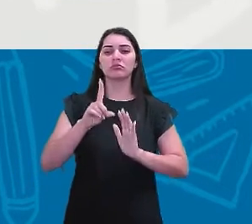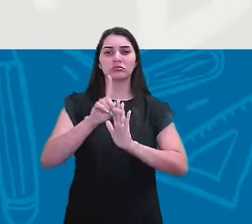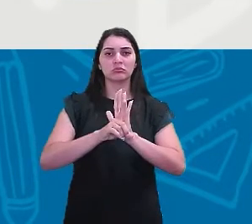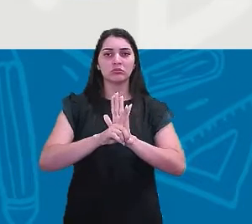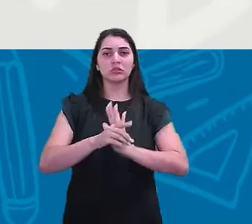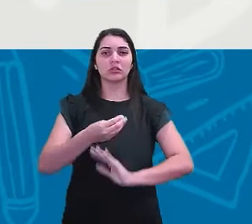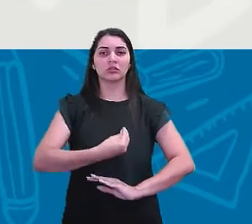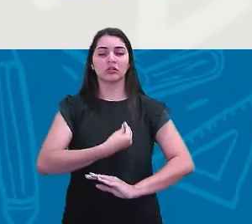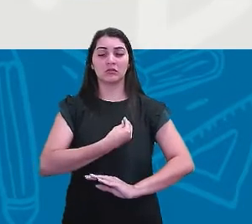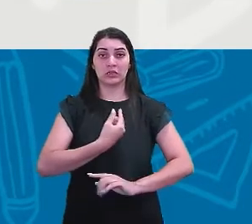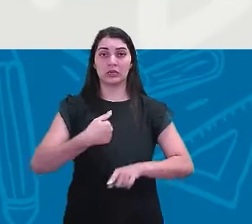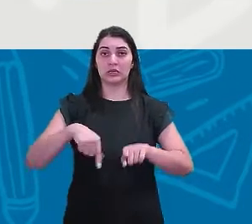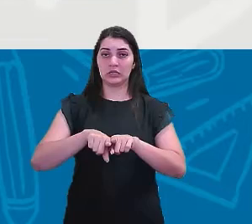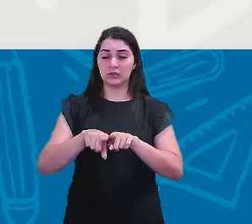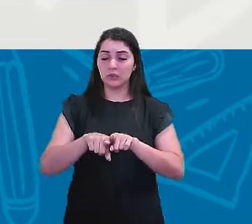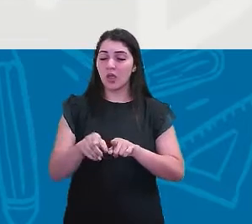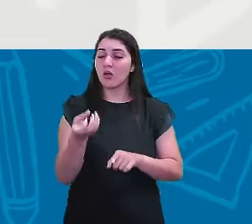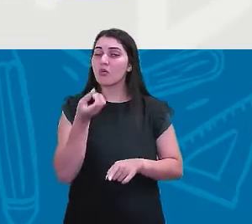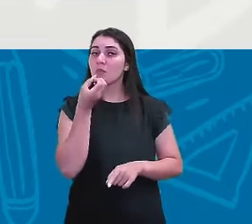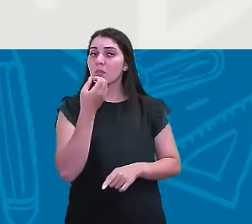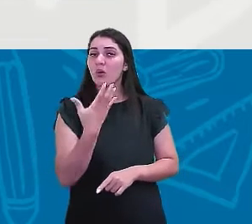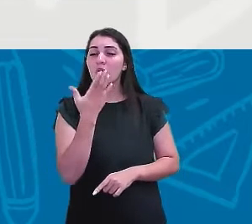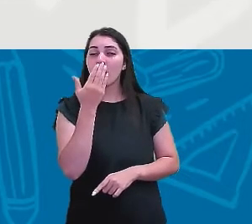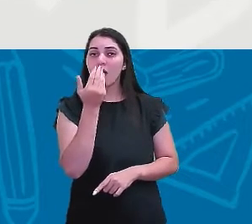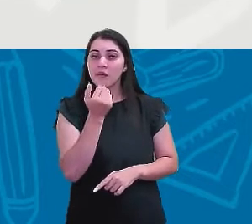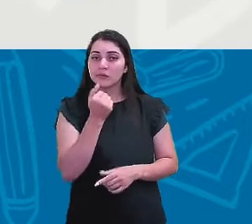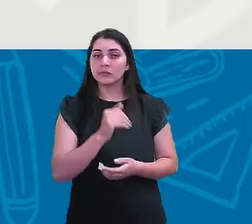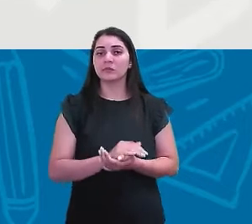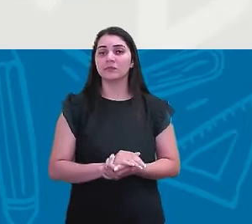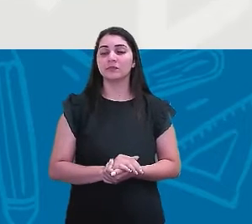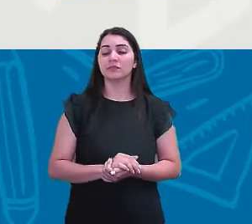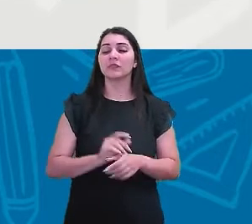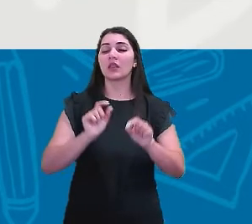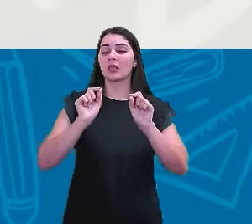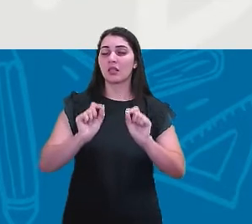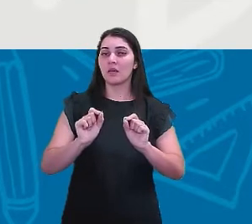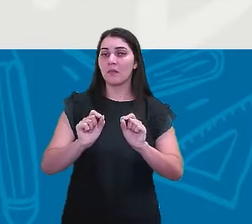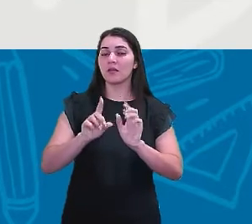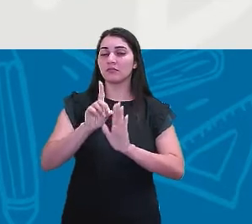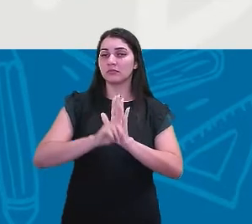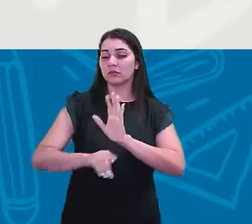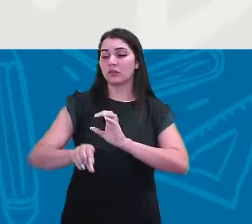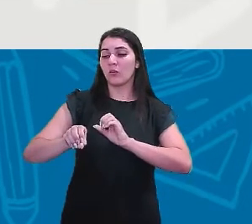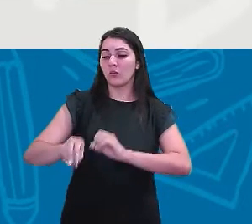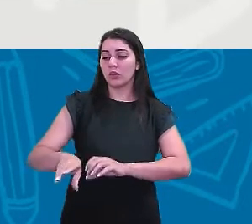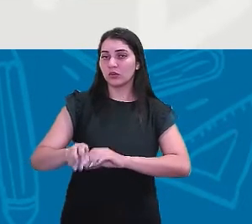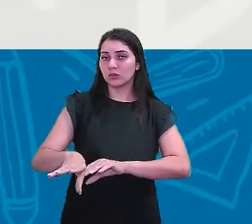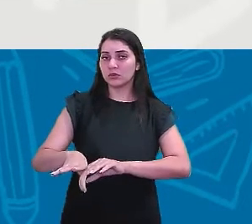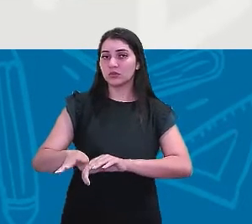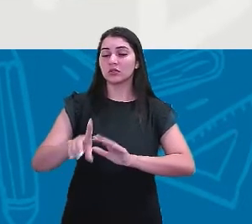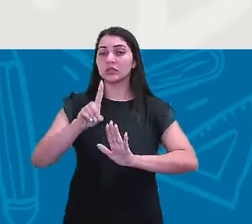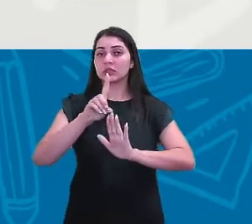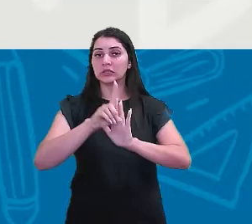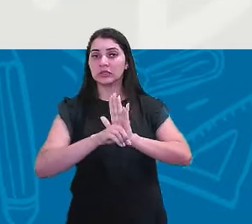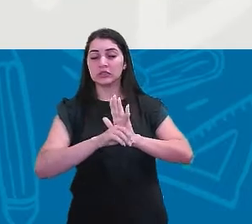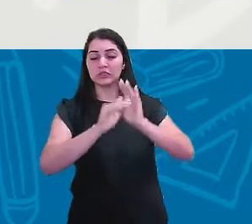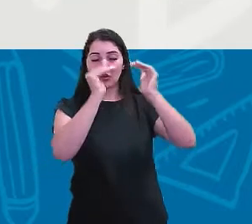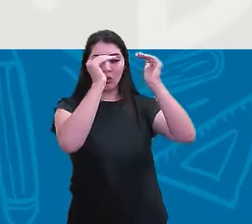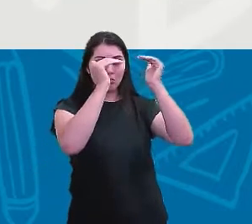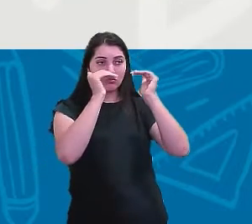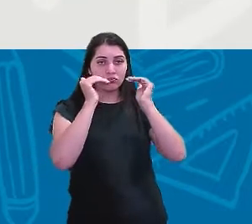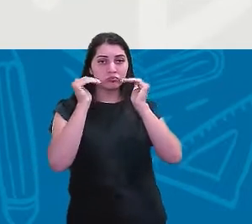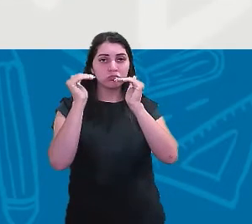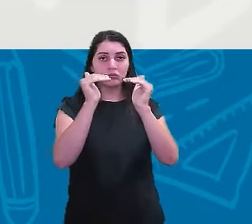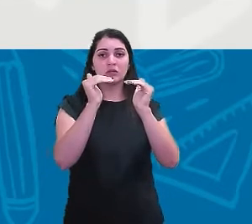à alimentação, a uma boa alimentação, direito à educação, direito ao